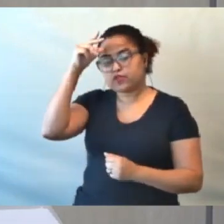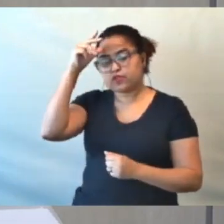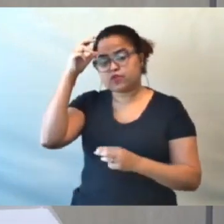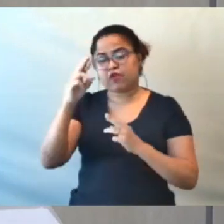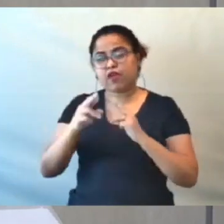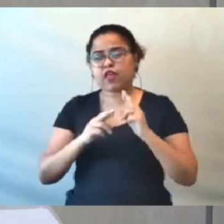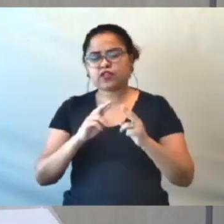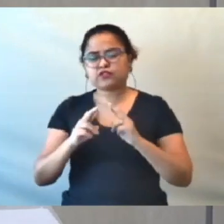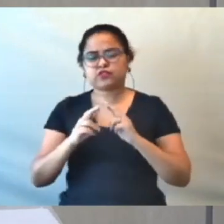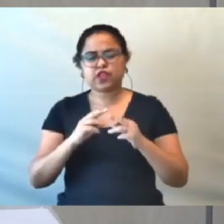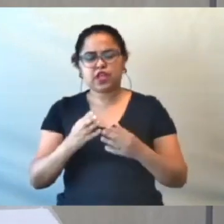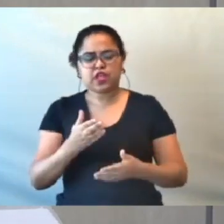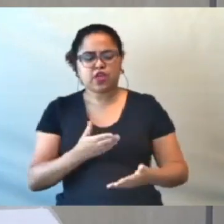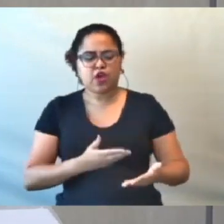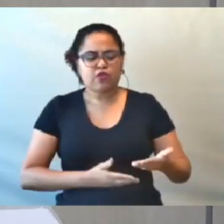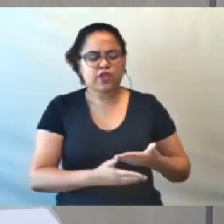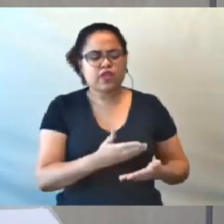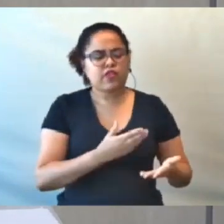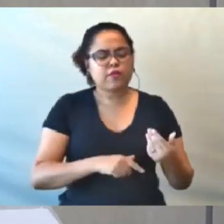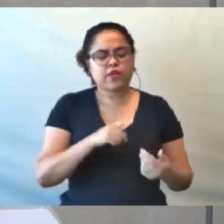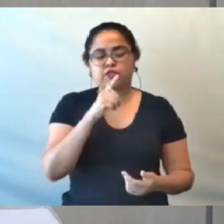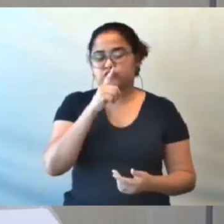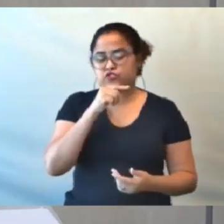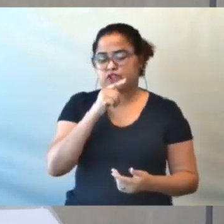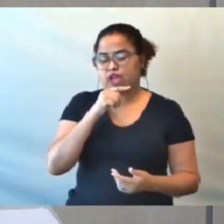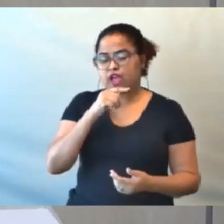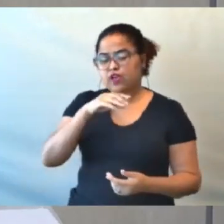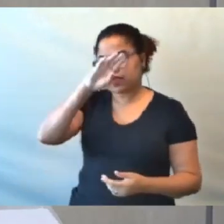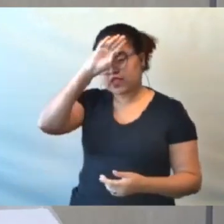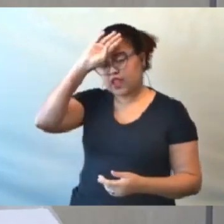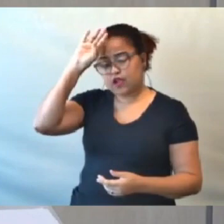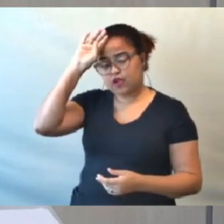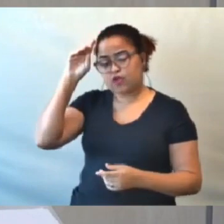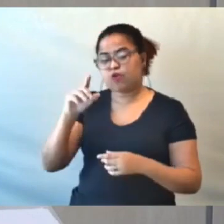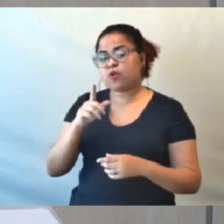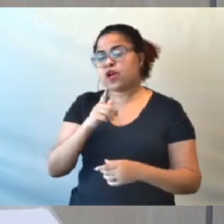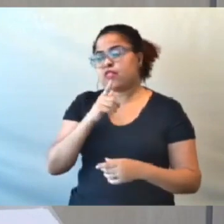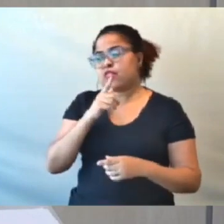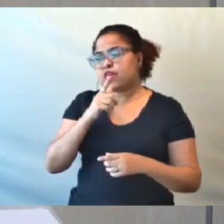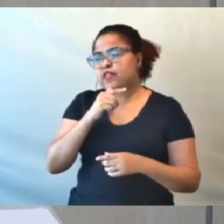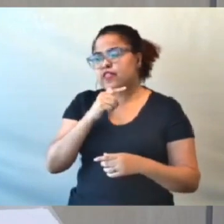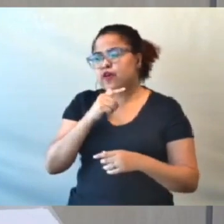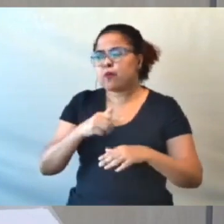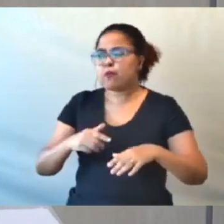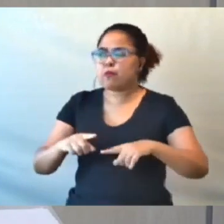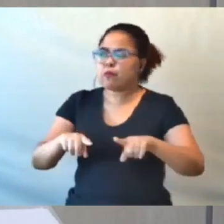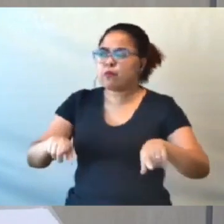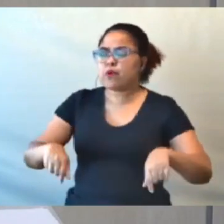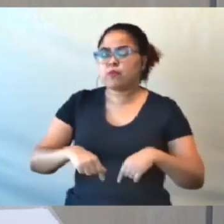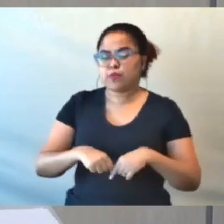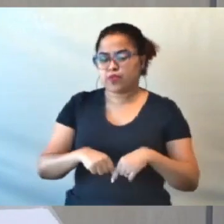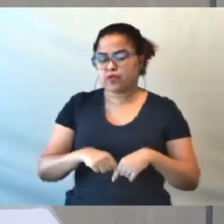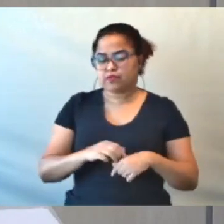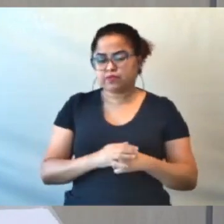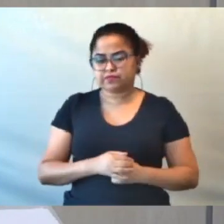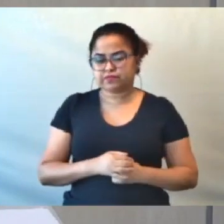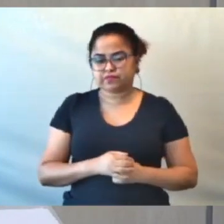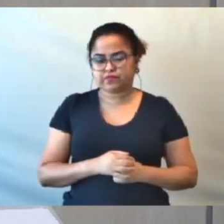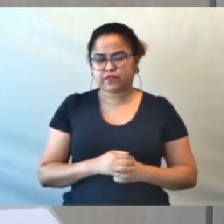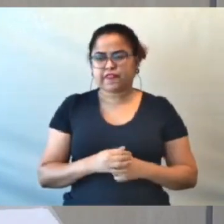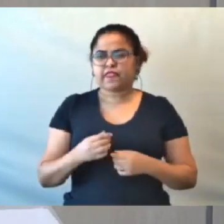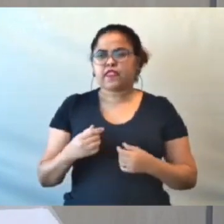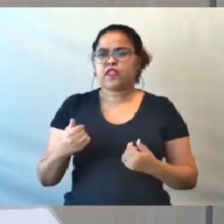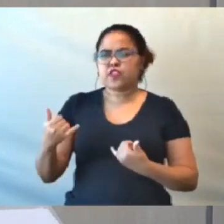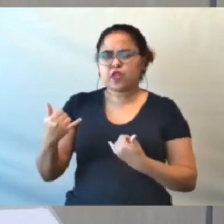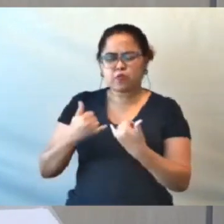da Lagoa da Pampulha. Né? Nós temos a informação que há um contrato, que ele era um contrato mais